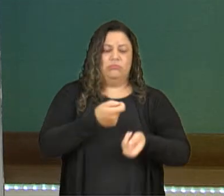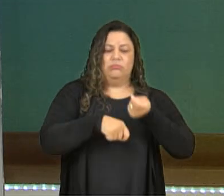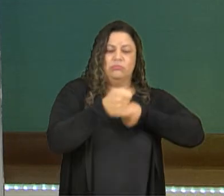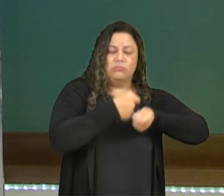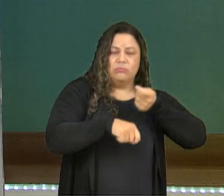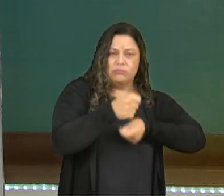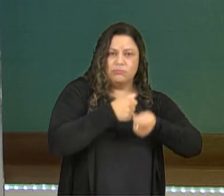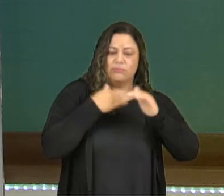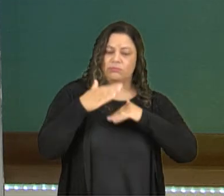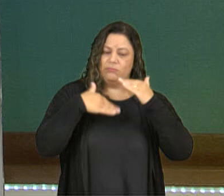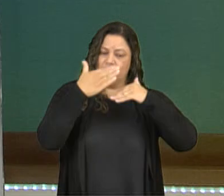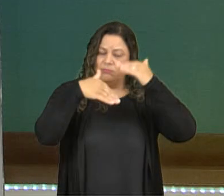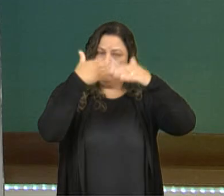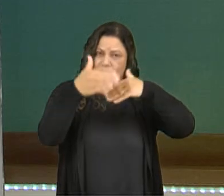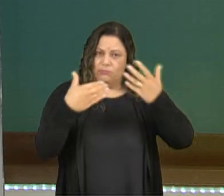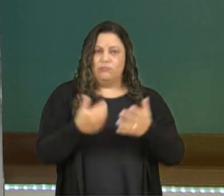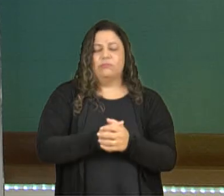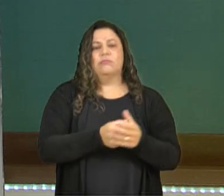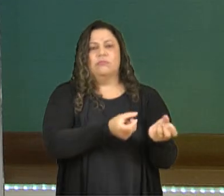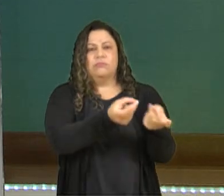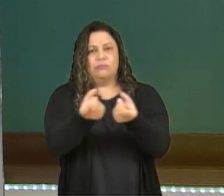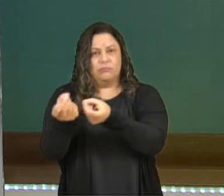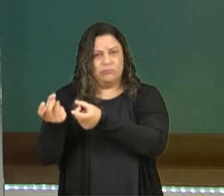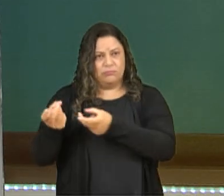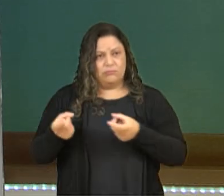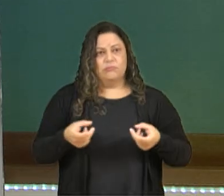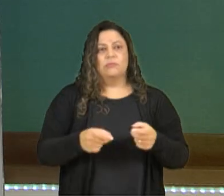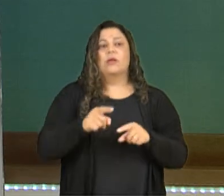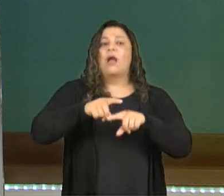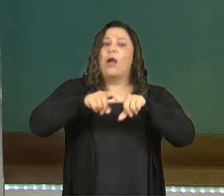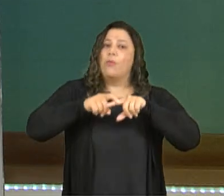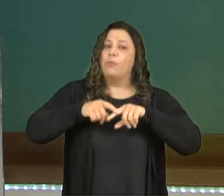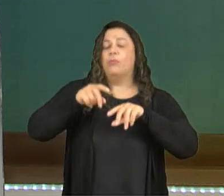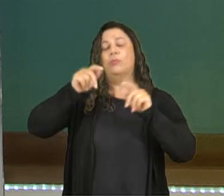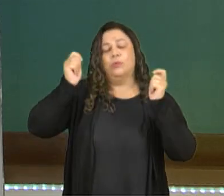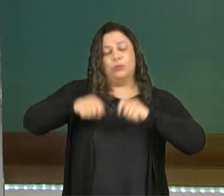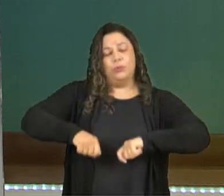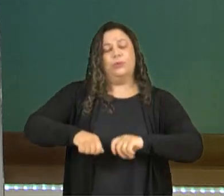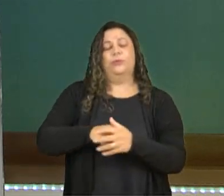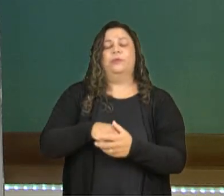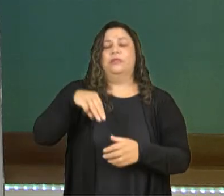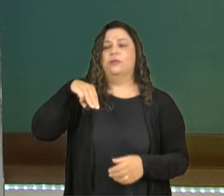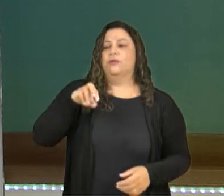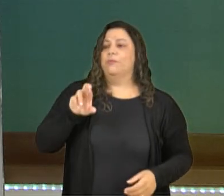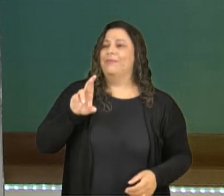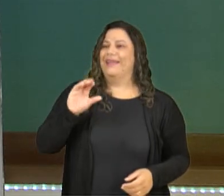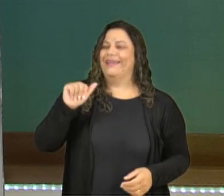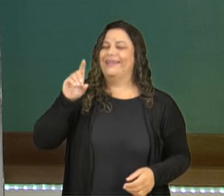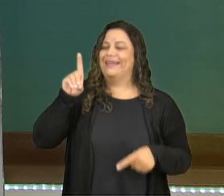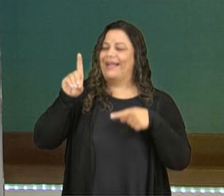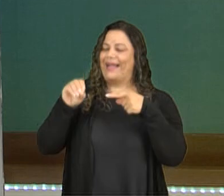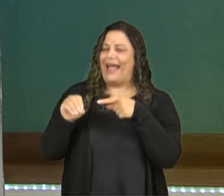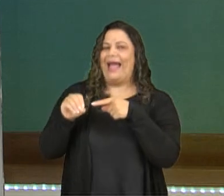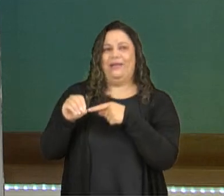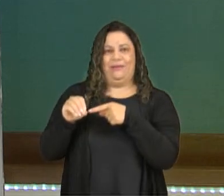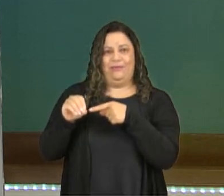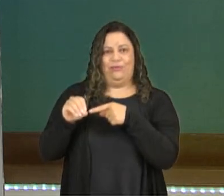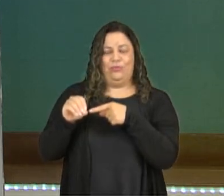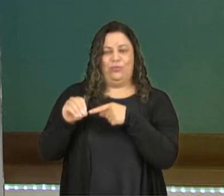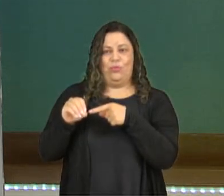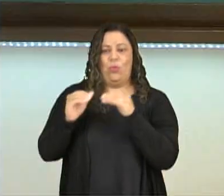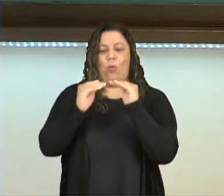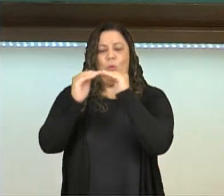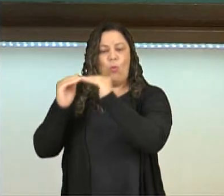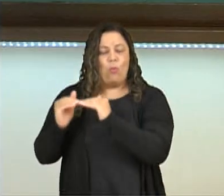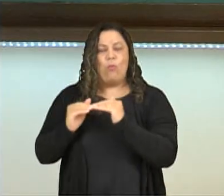monetária, passando pelo mercado comum. Por isso que o nome é Mercosul, Mercado Comum do Sul. Então